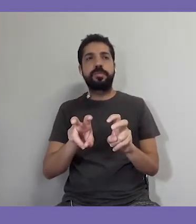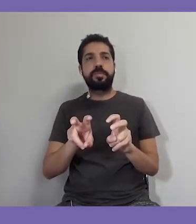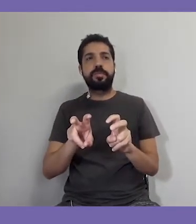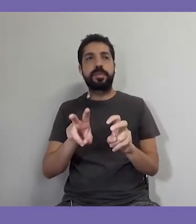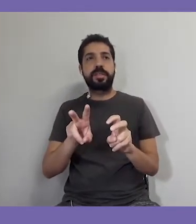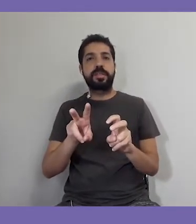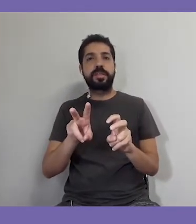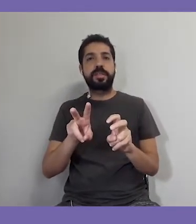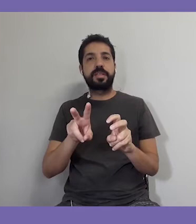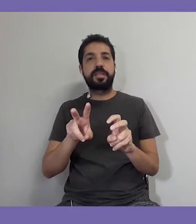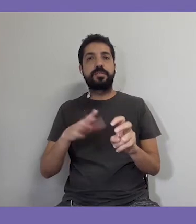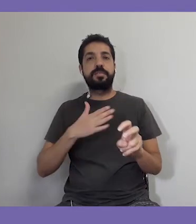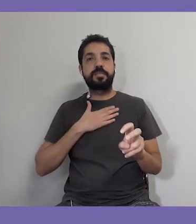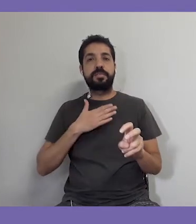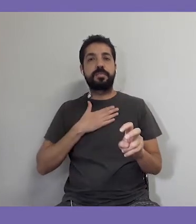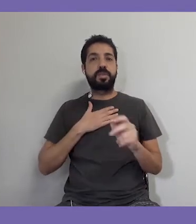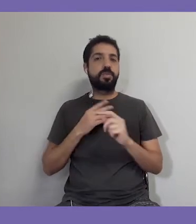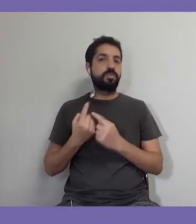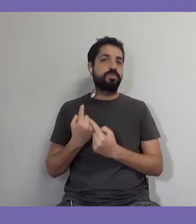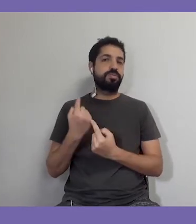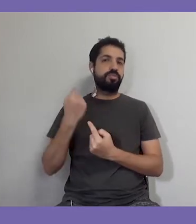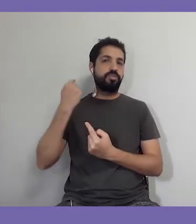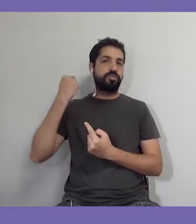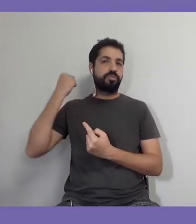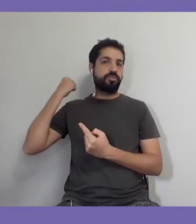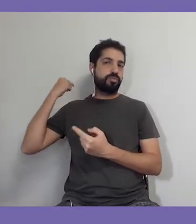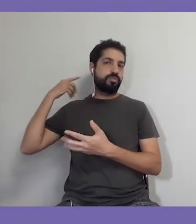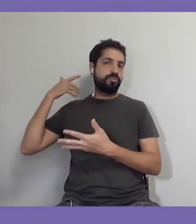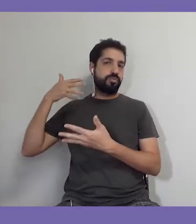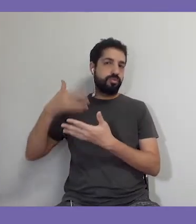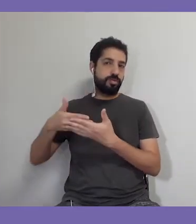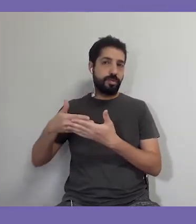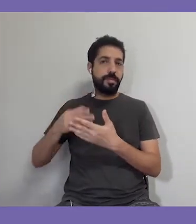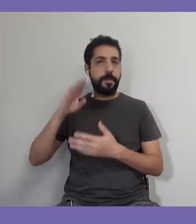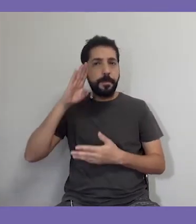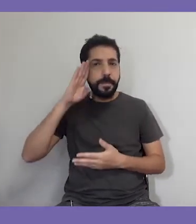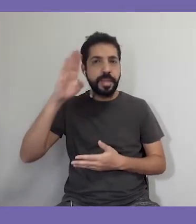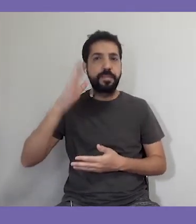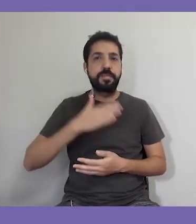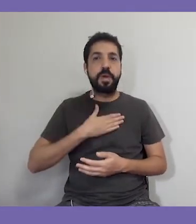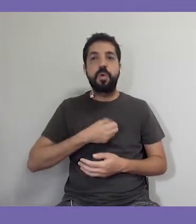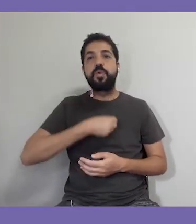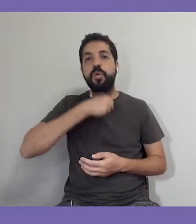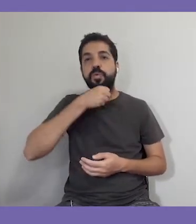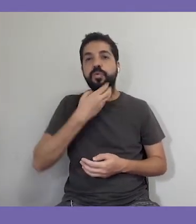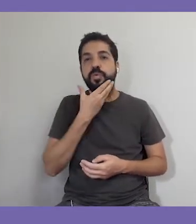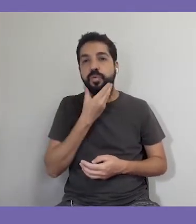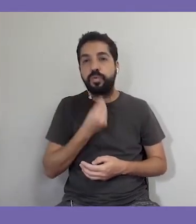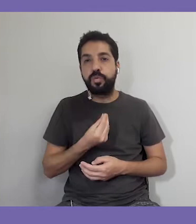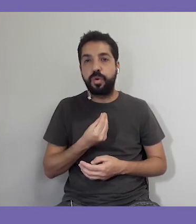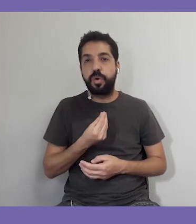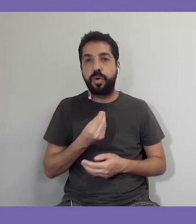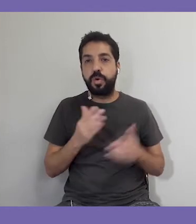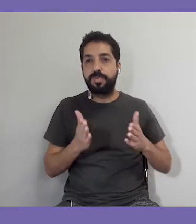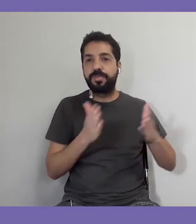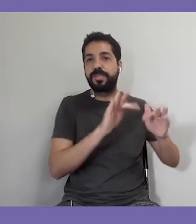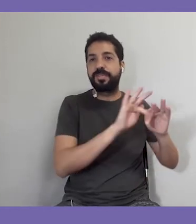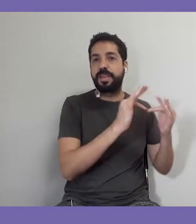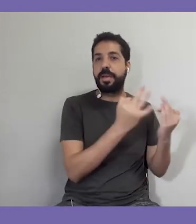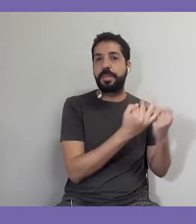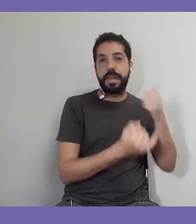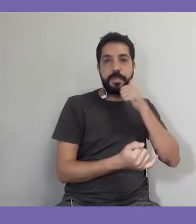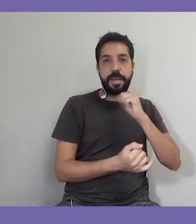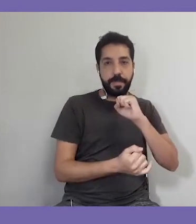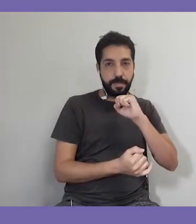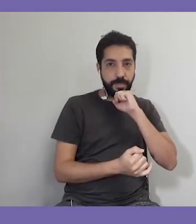histórias dos meus antepassados, né, principalmente do meu avô materno, que eu não sei a história